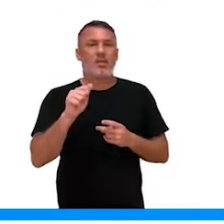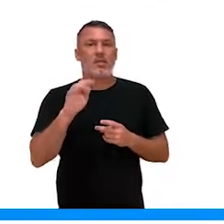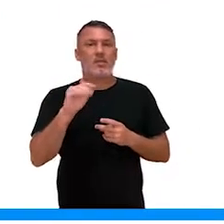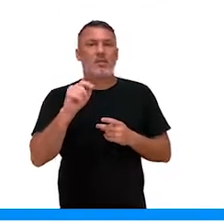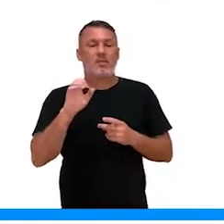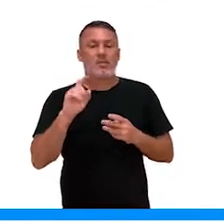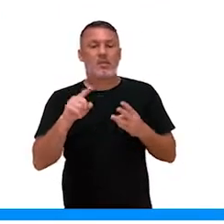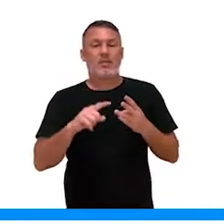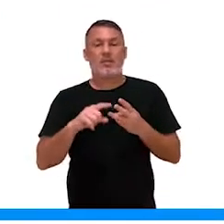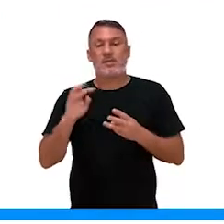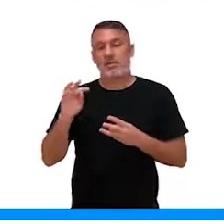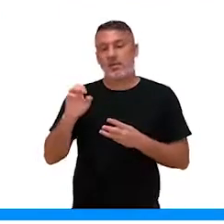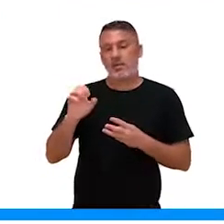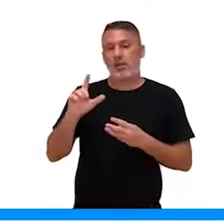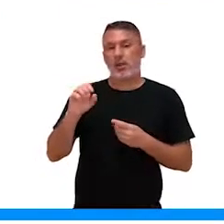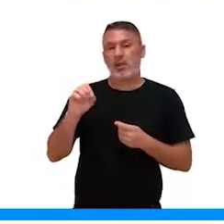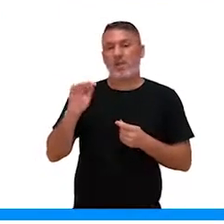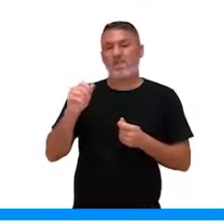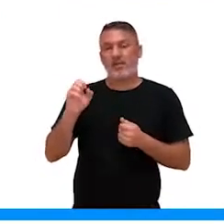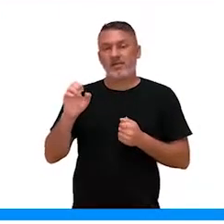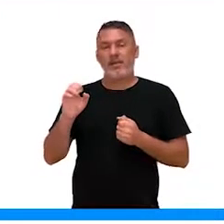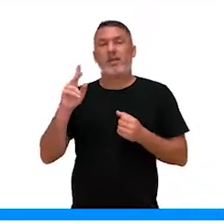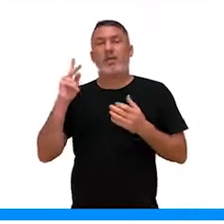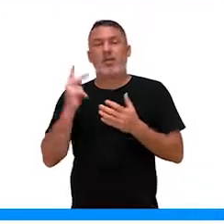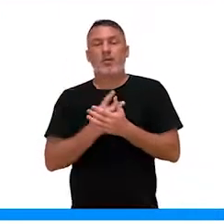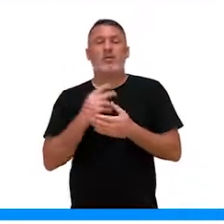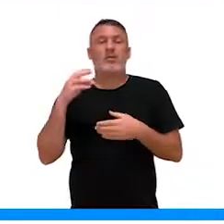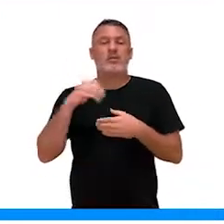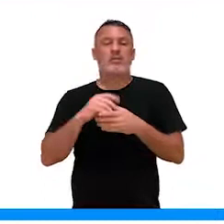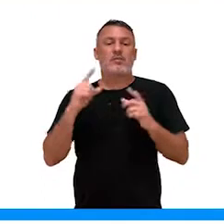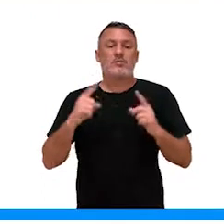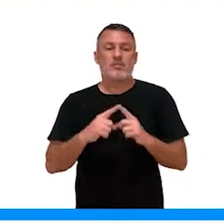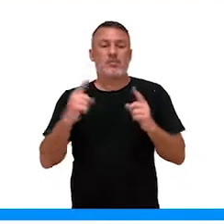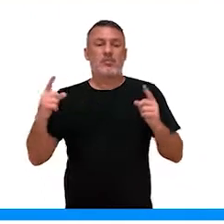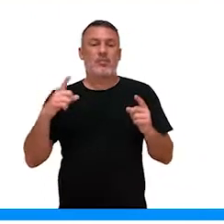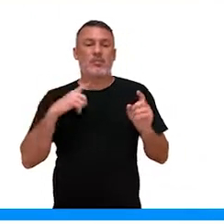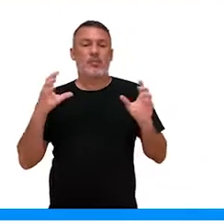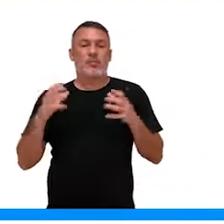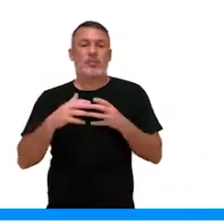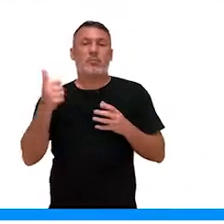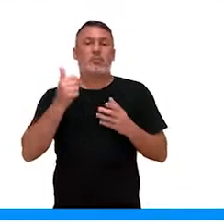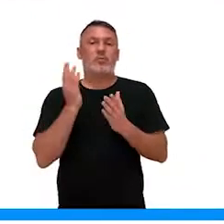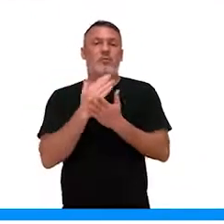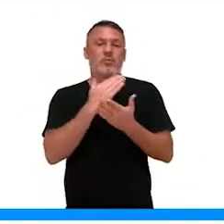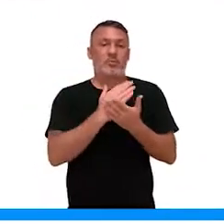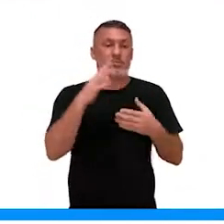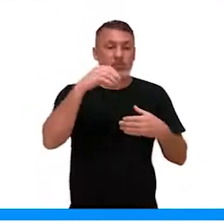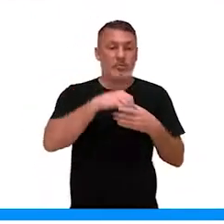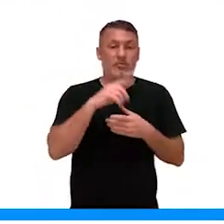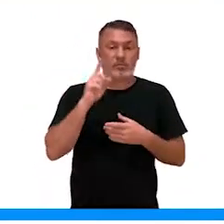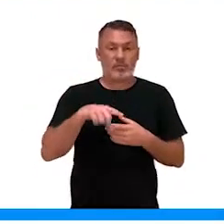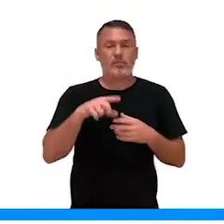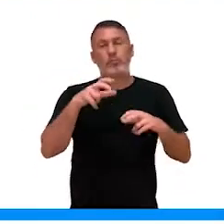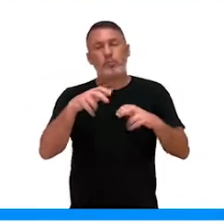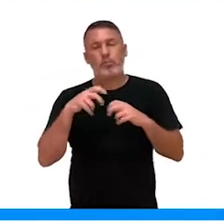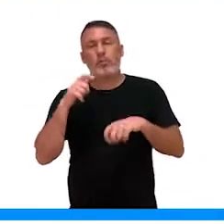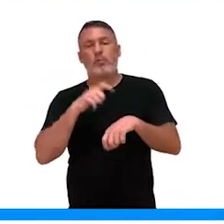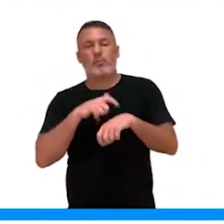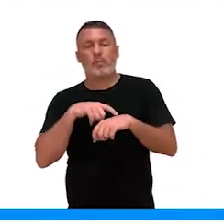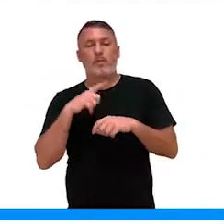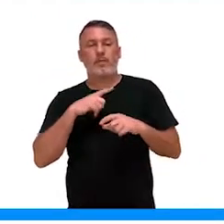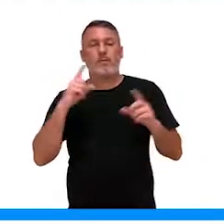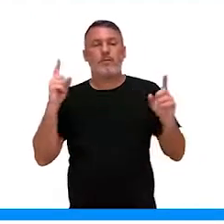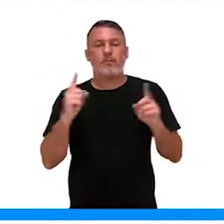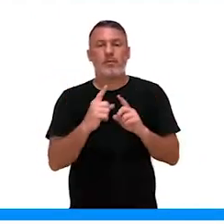anáfase, a telófase, e na telófase a gente viu que acontece a citocinese, que é a primeira divisão.